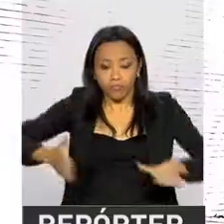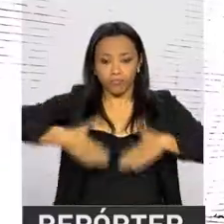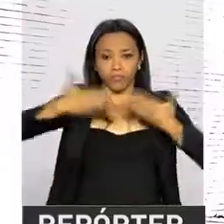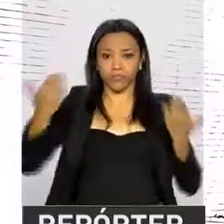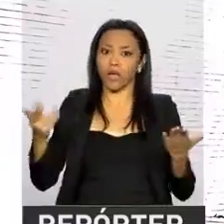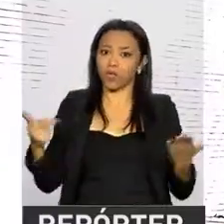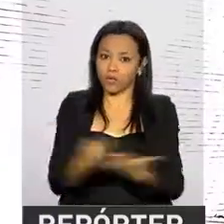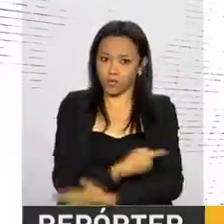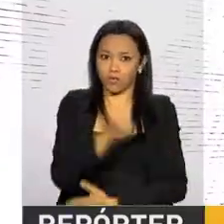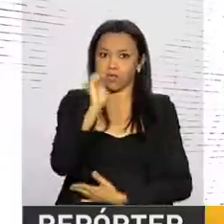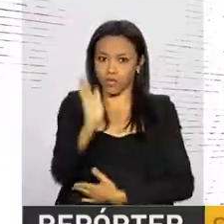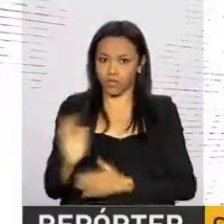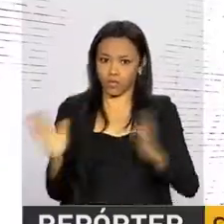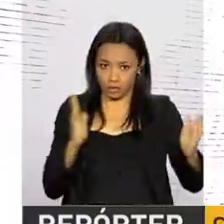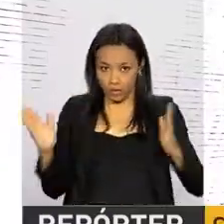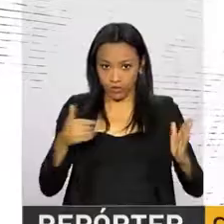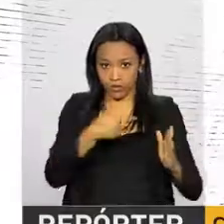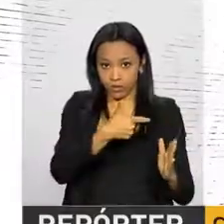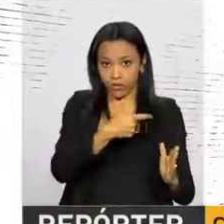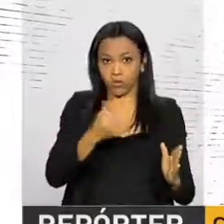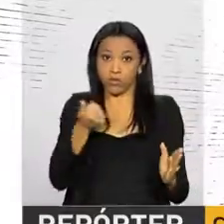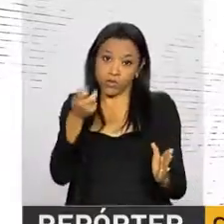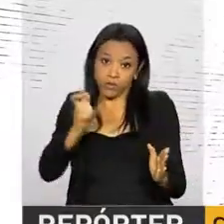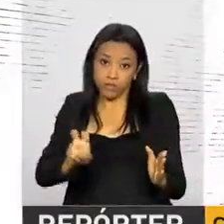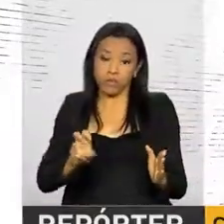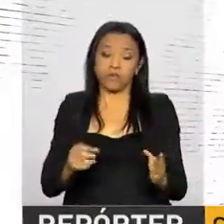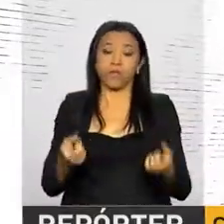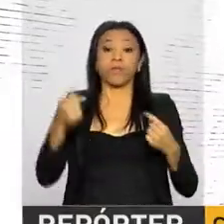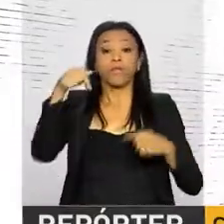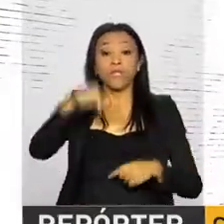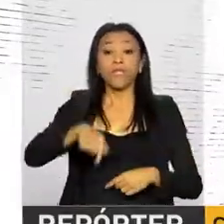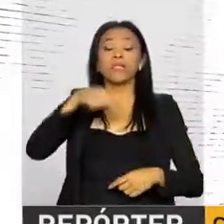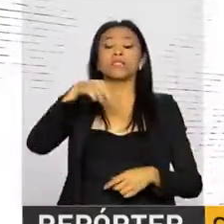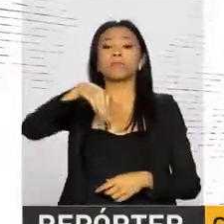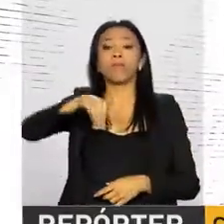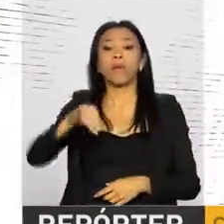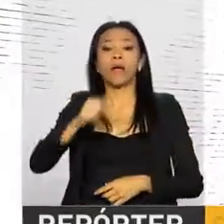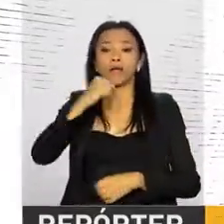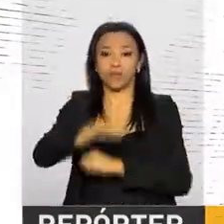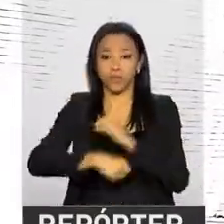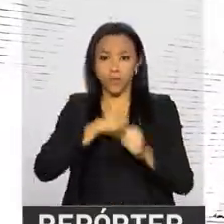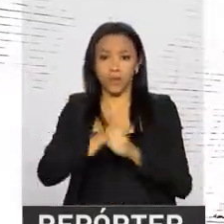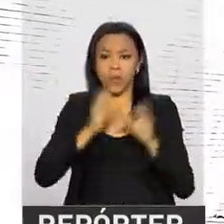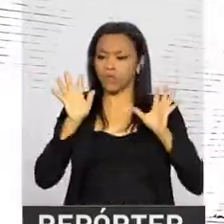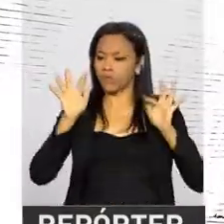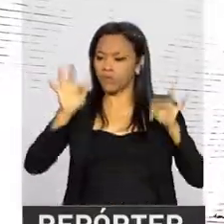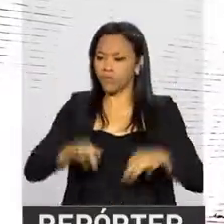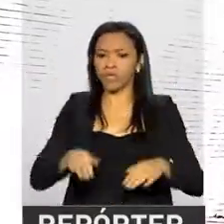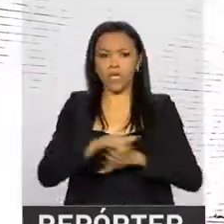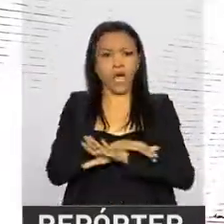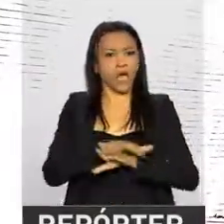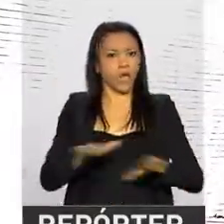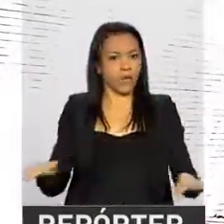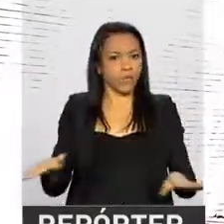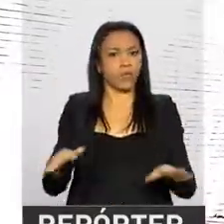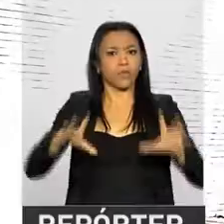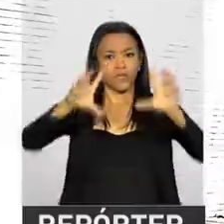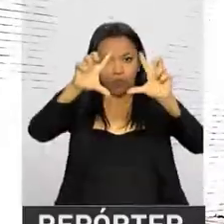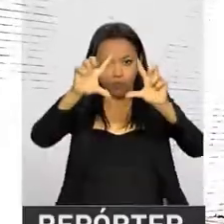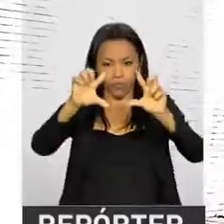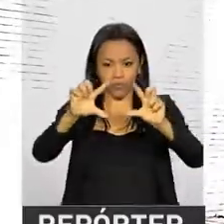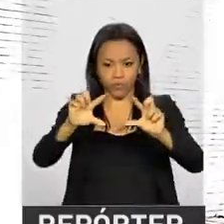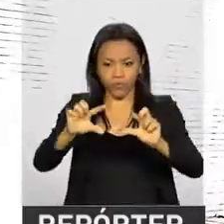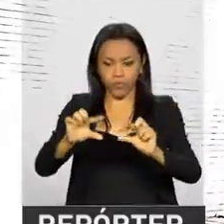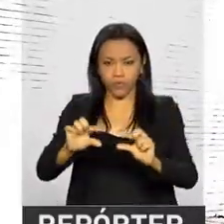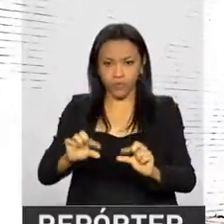surpresa. No Brasil, o Ministério da Saúde decretou em maio deste ano fim ao estado de emergência após registrar queda